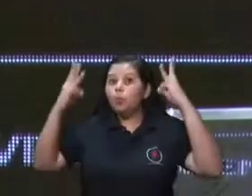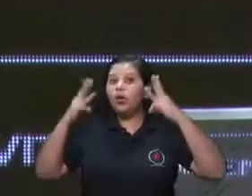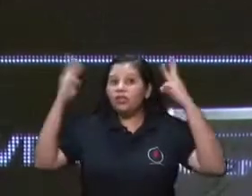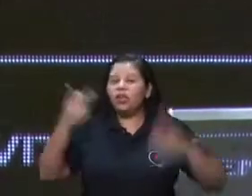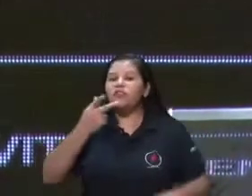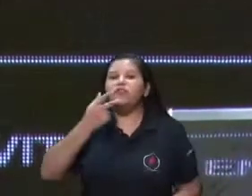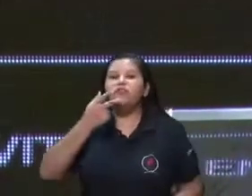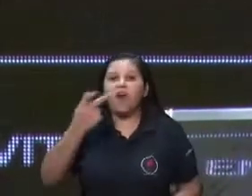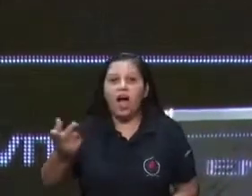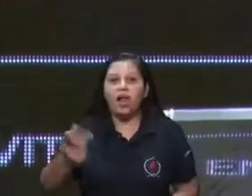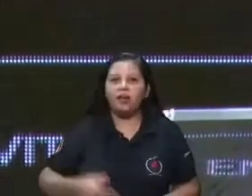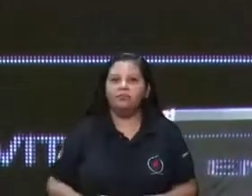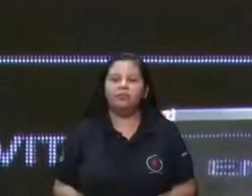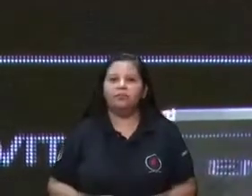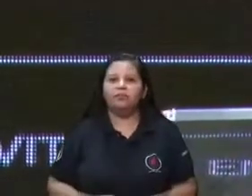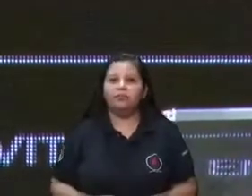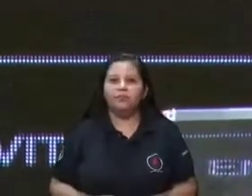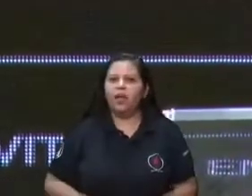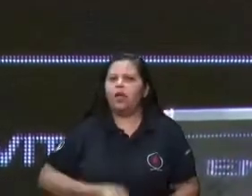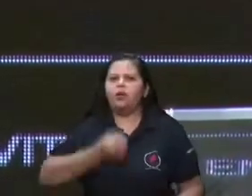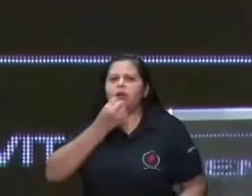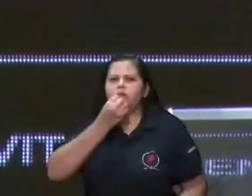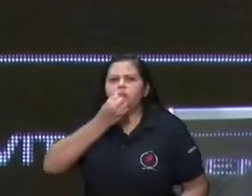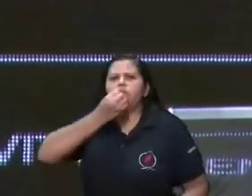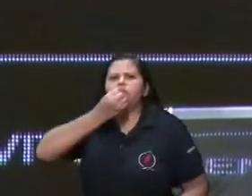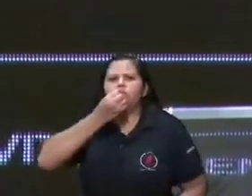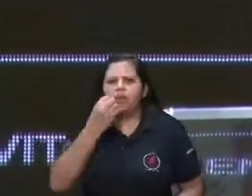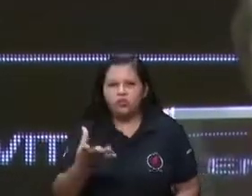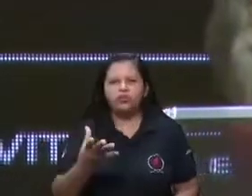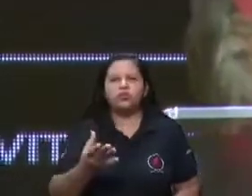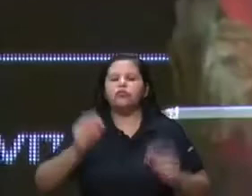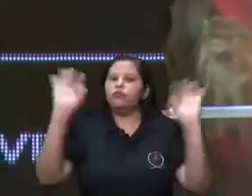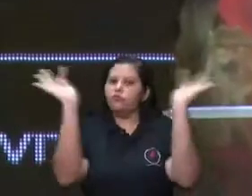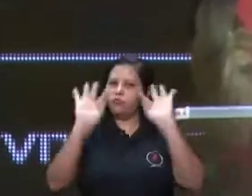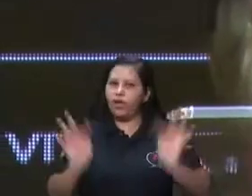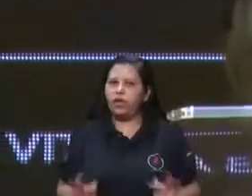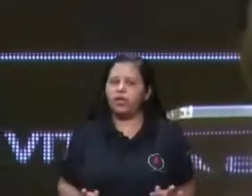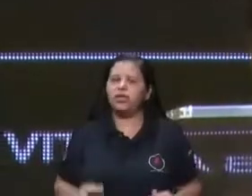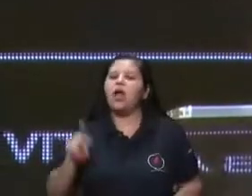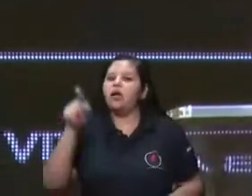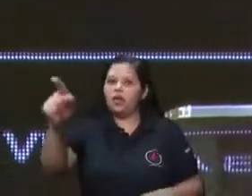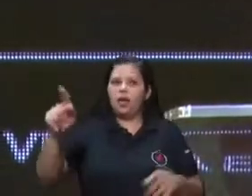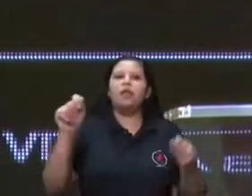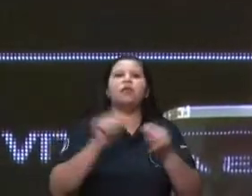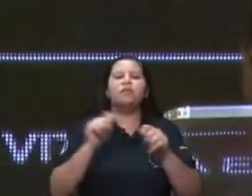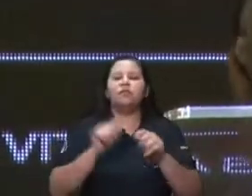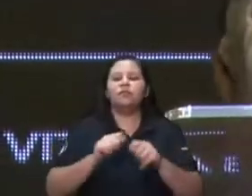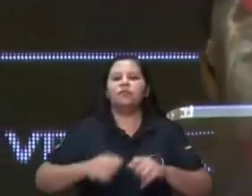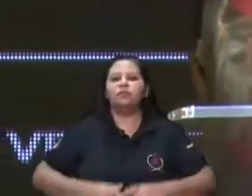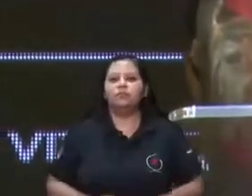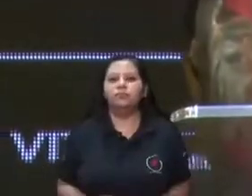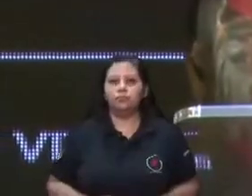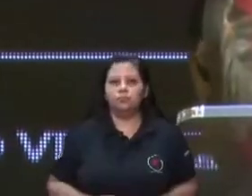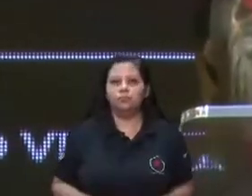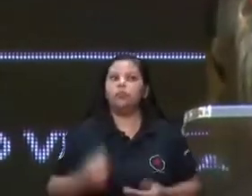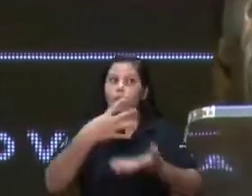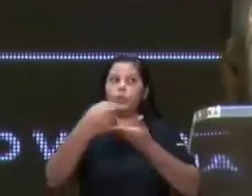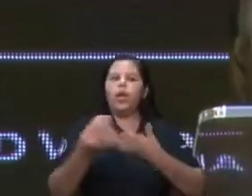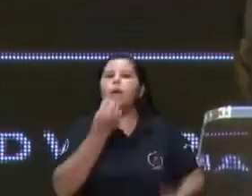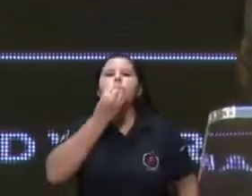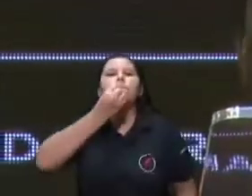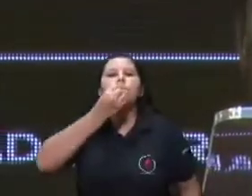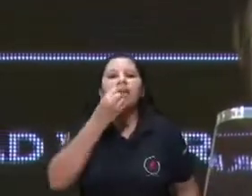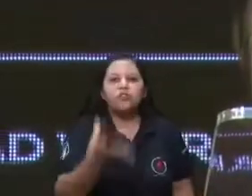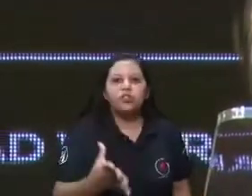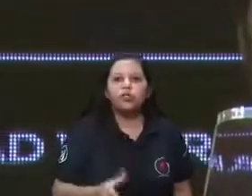que faz dilatar a Gade. Para você não esquecer, diga bem alto: bendito, bendito